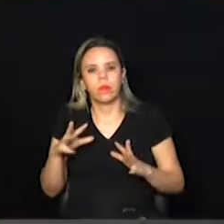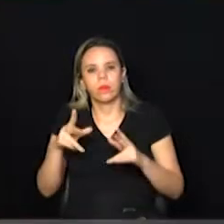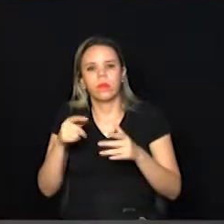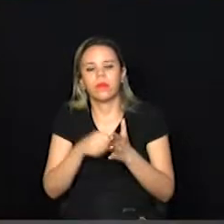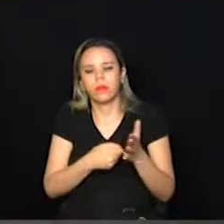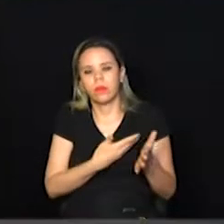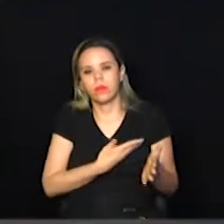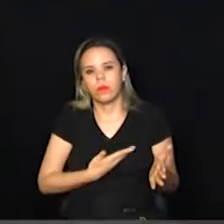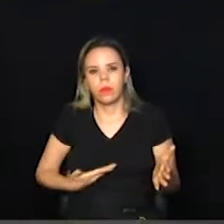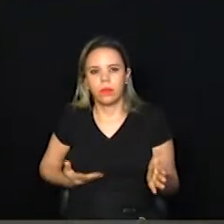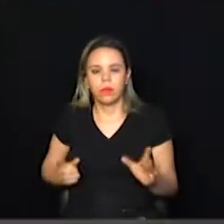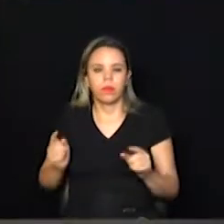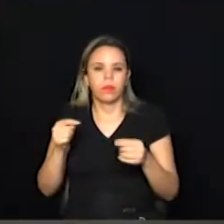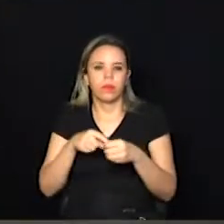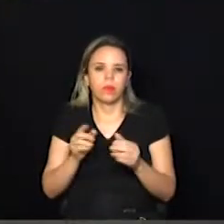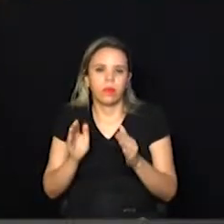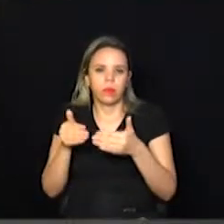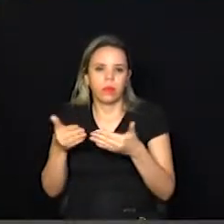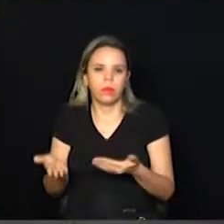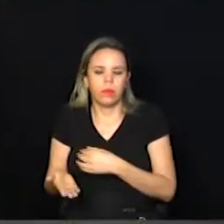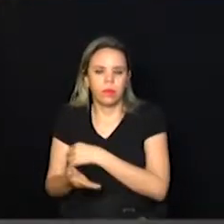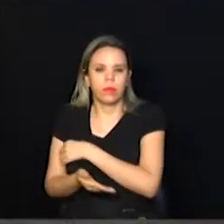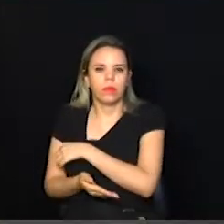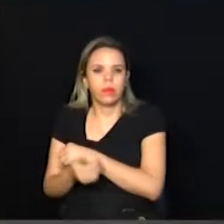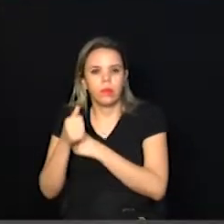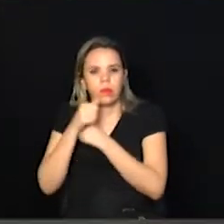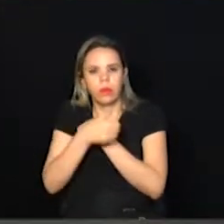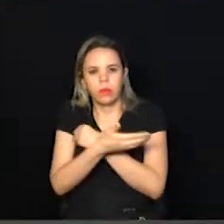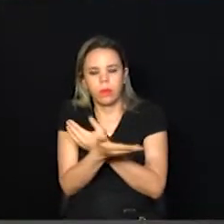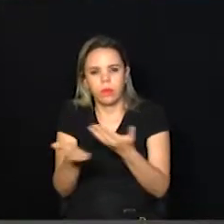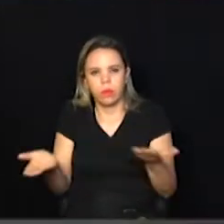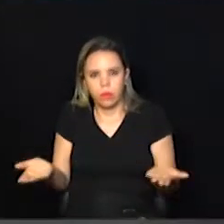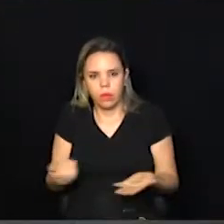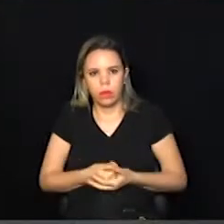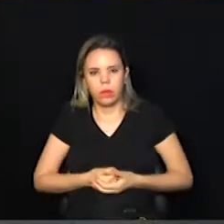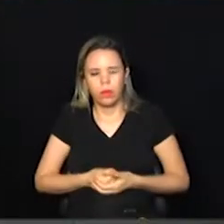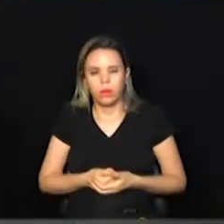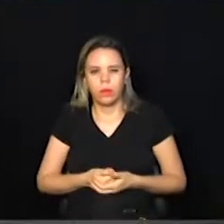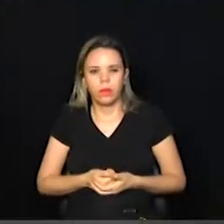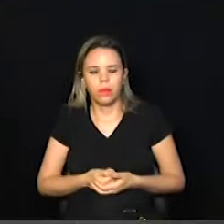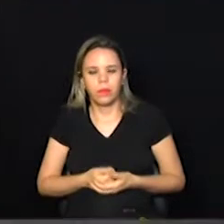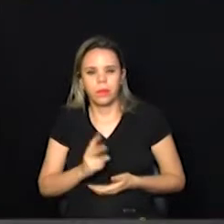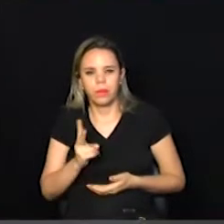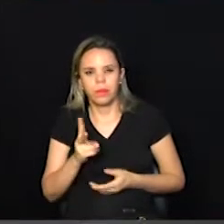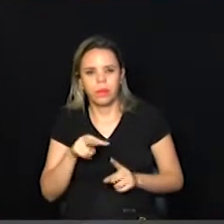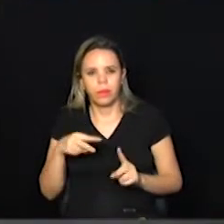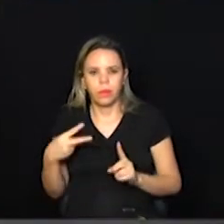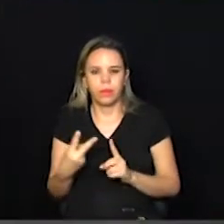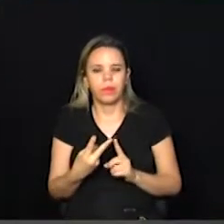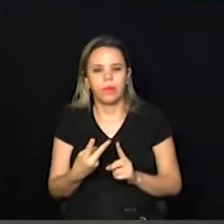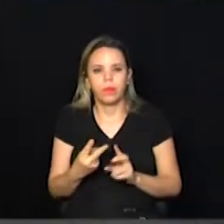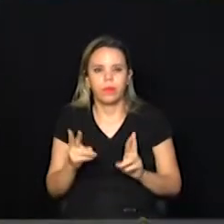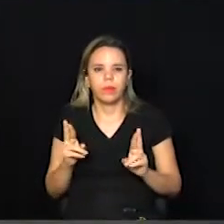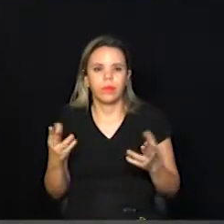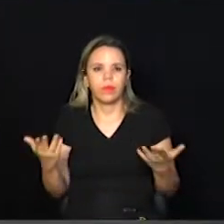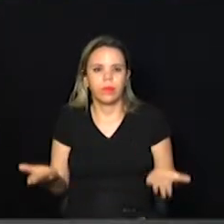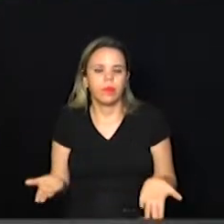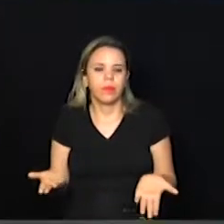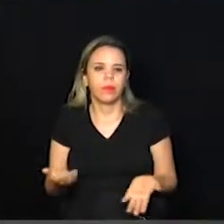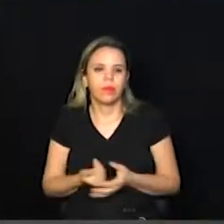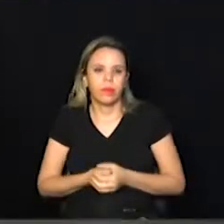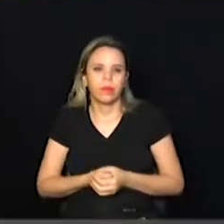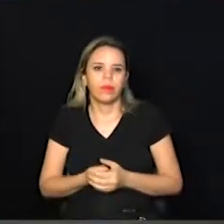políticas públicas voltadas para as mulheres, sempre na perspectiva, né,